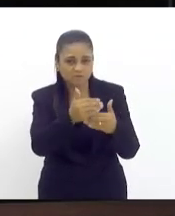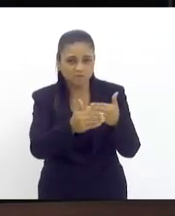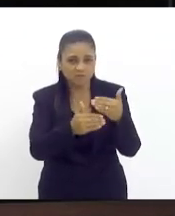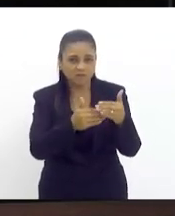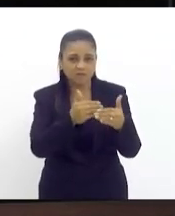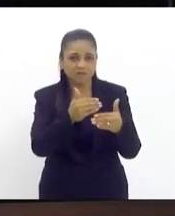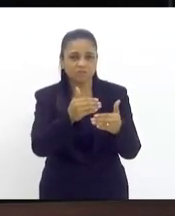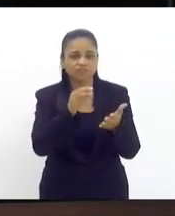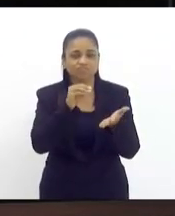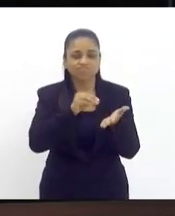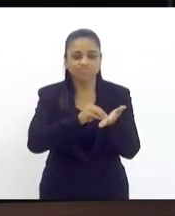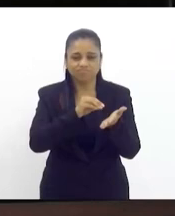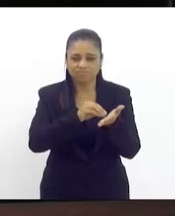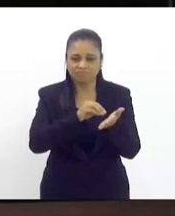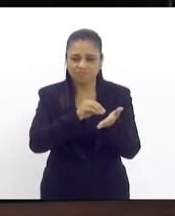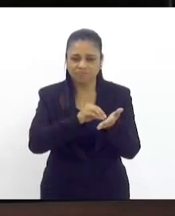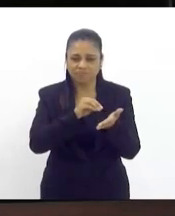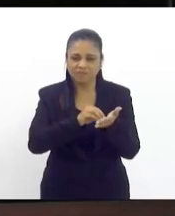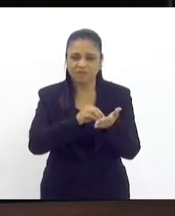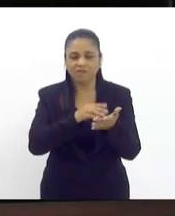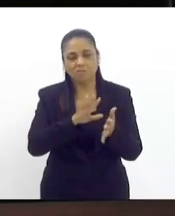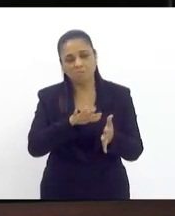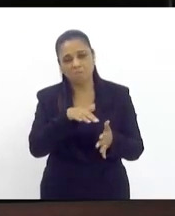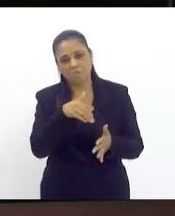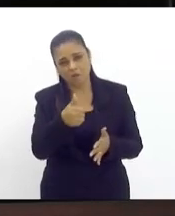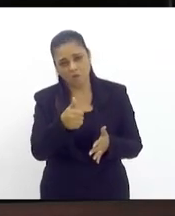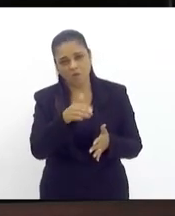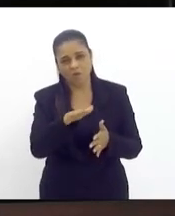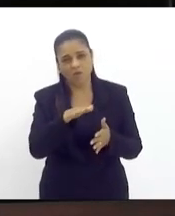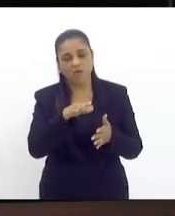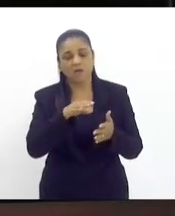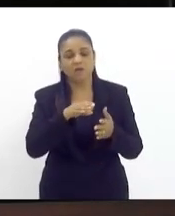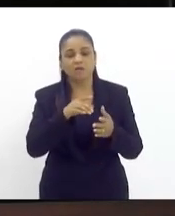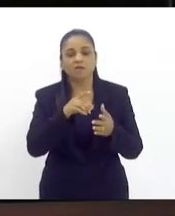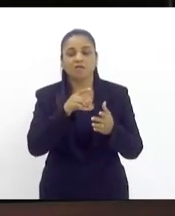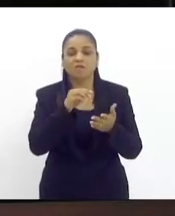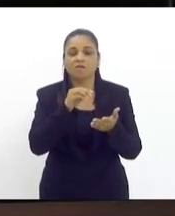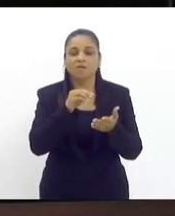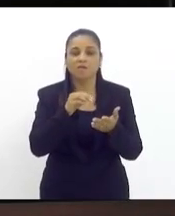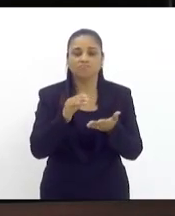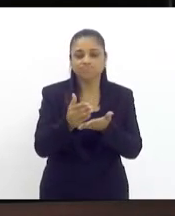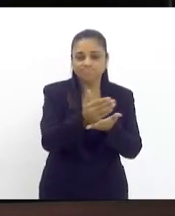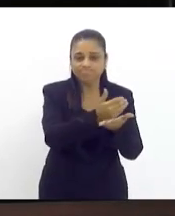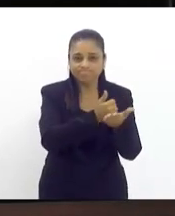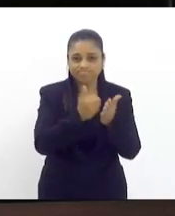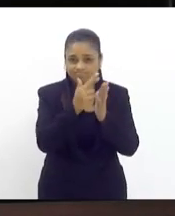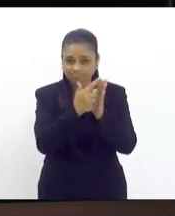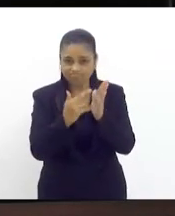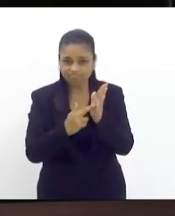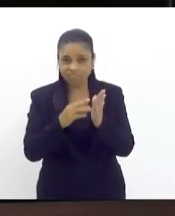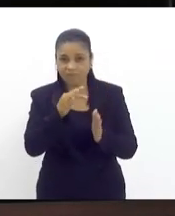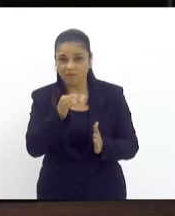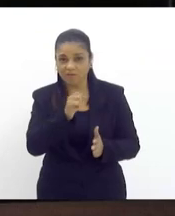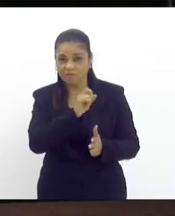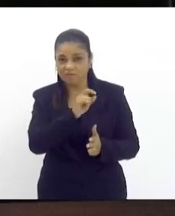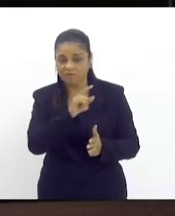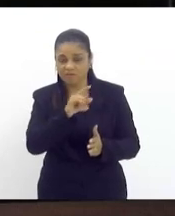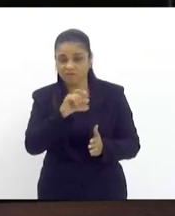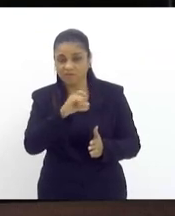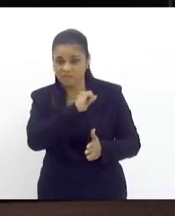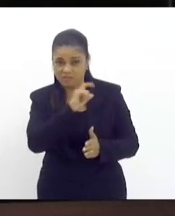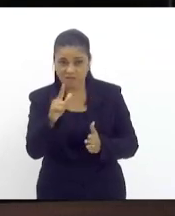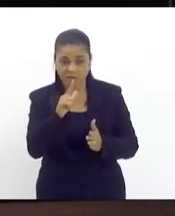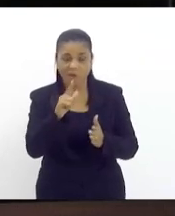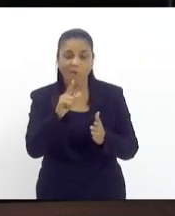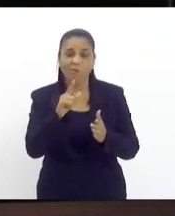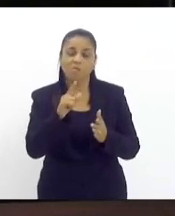de Déficit super ou melhor de Déficit é fiscal impede Inclusive a possibilidade de concursos públicos então